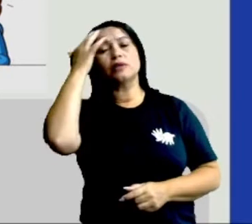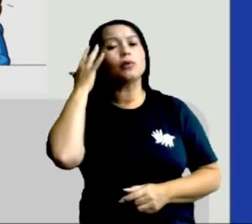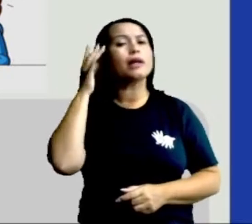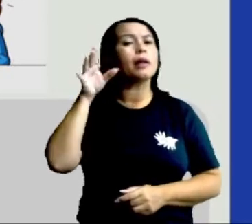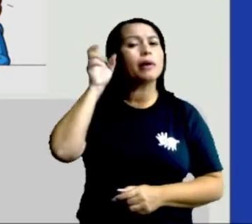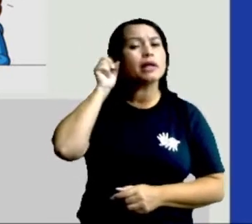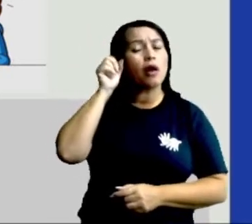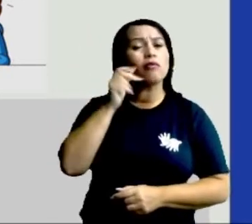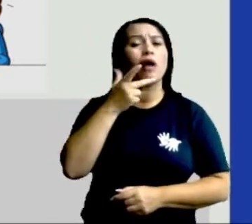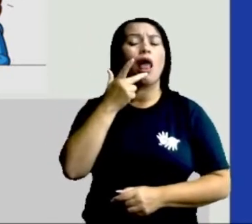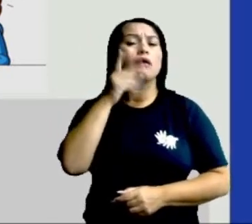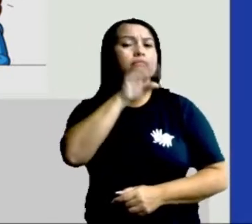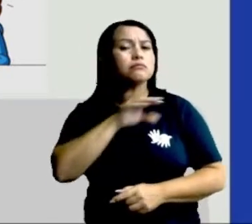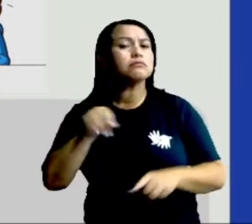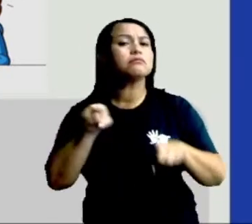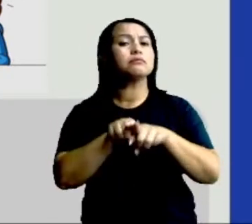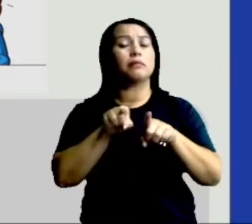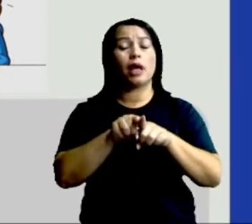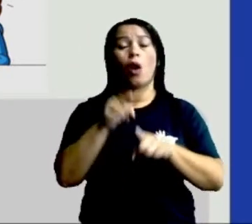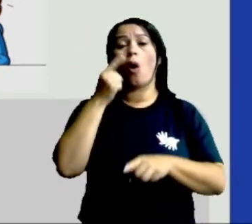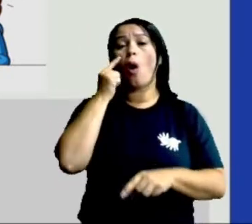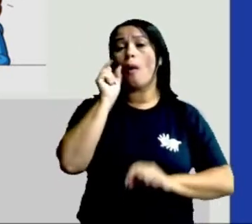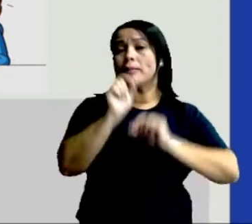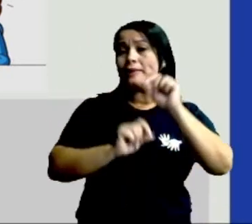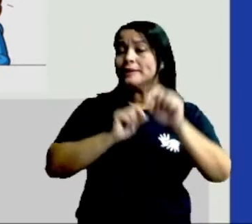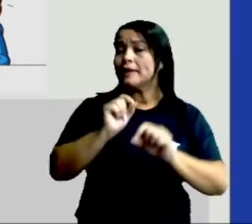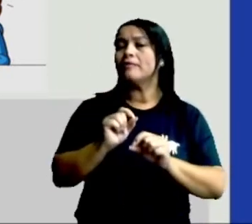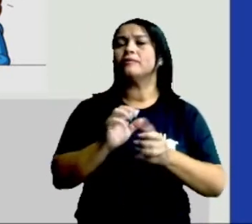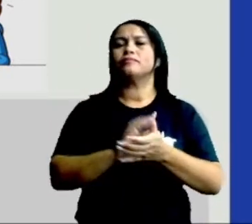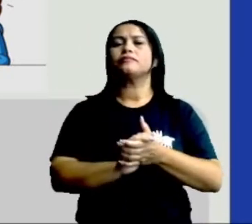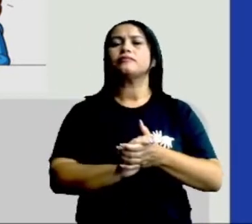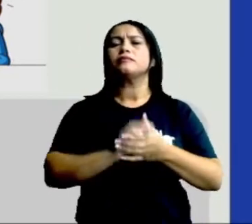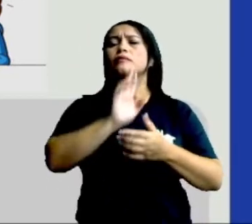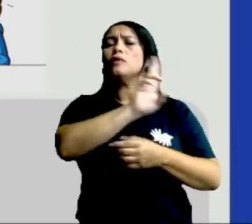importante destacar que, na grafia,